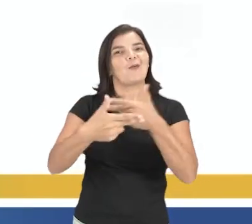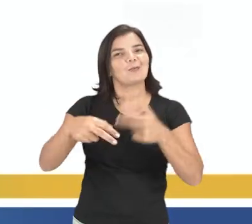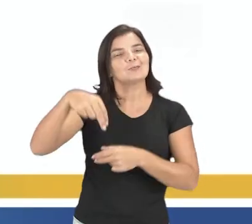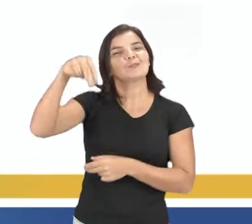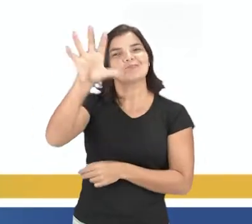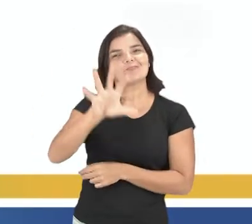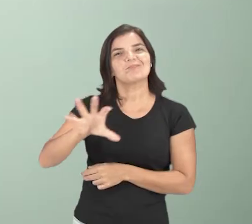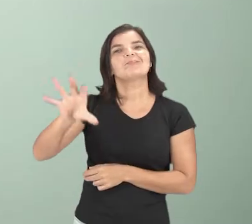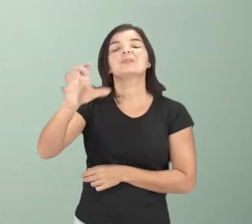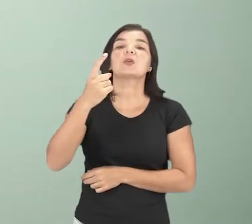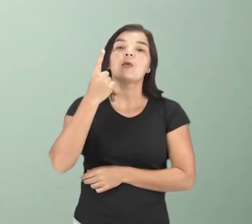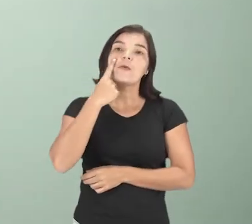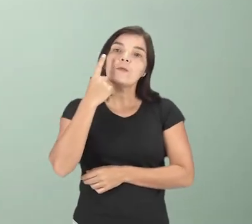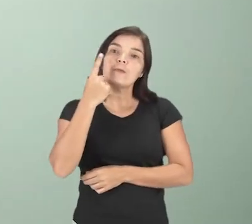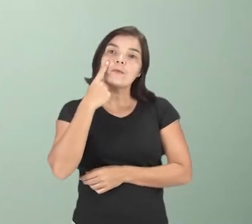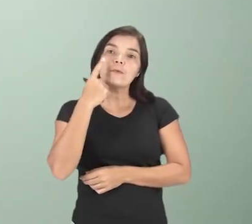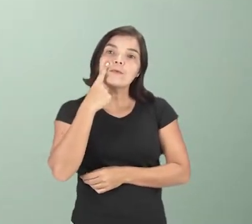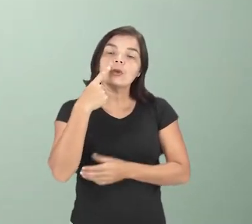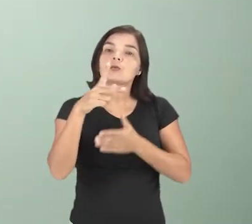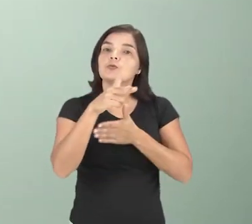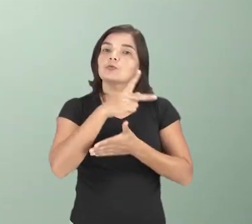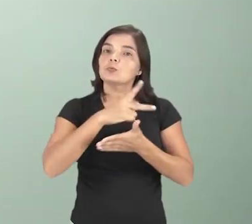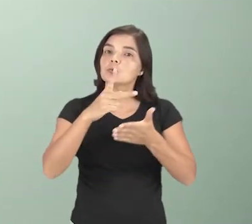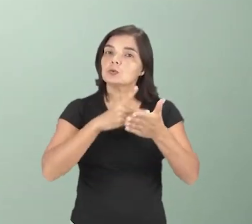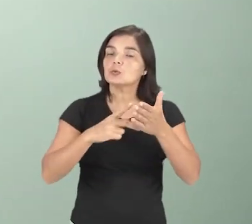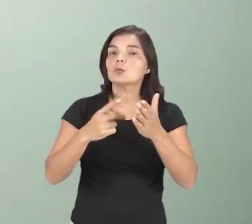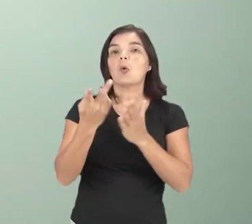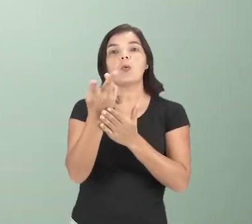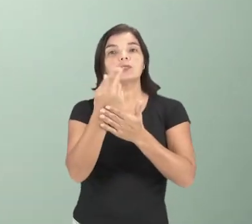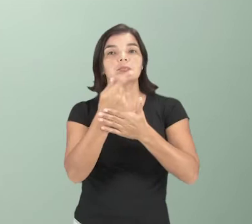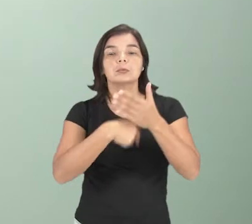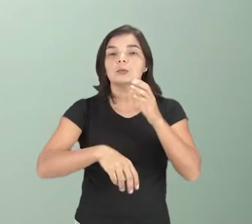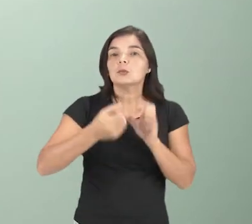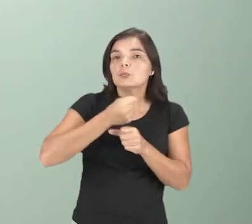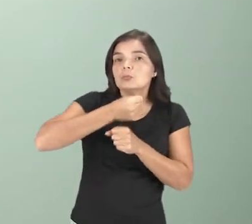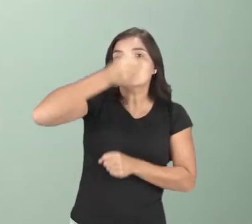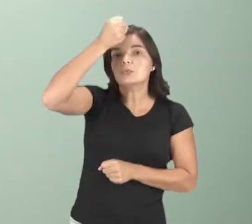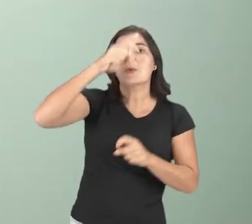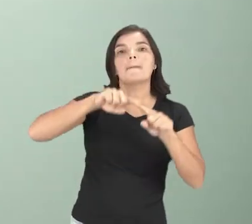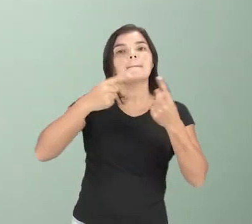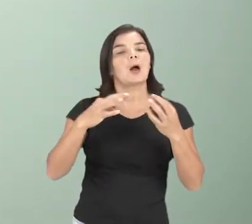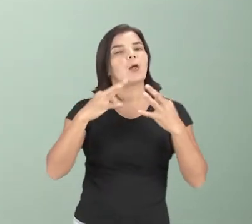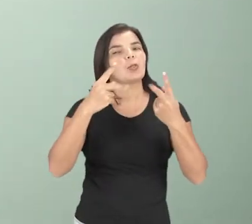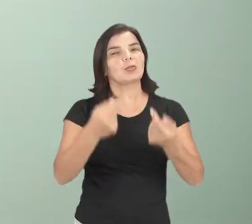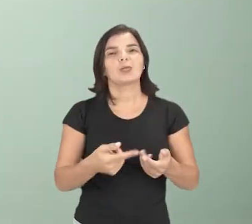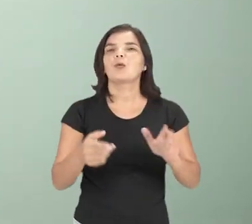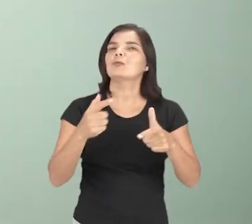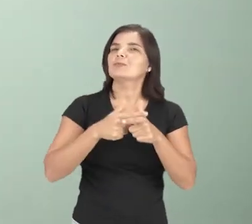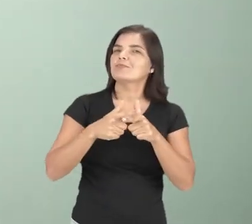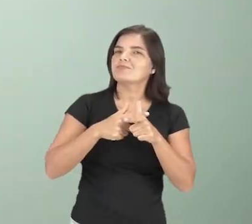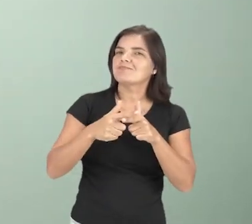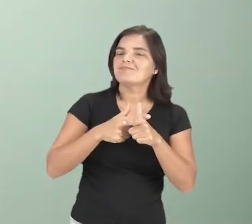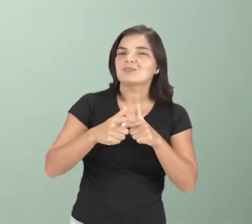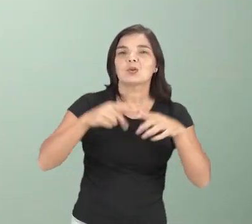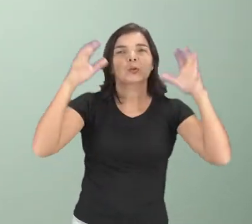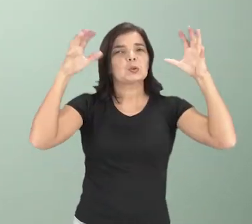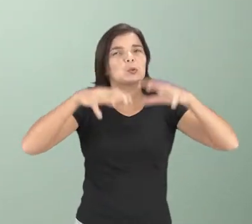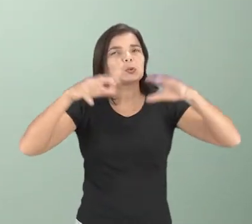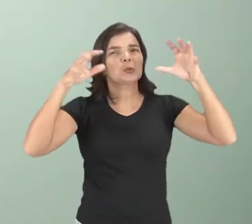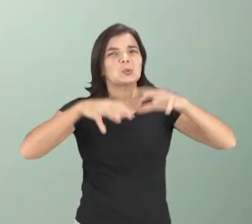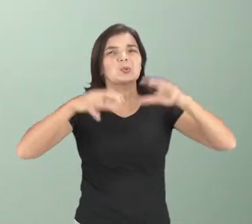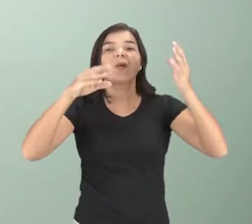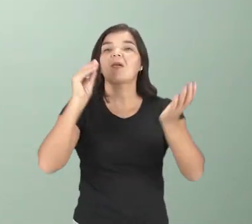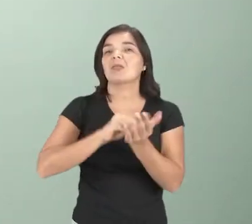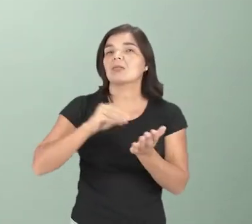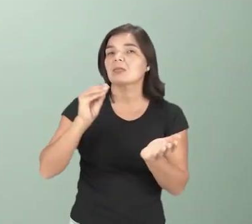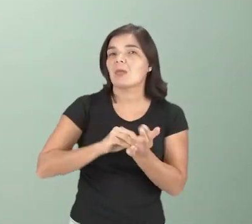nordestino. Então veja que um poema que traz ali um desenho de um guarda-chuva, mas que traz toda essa problematização dessa chuva da